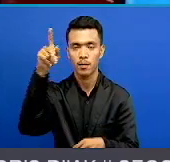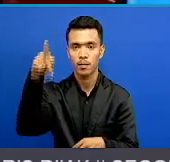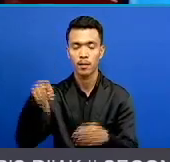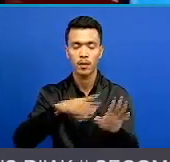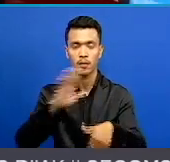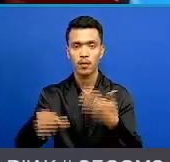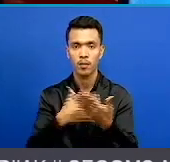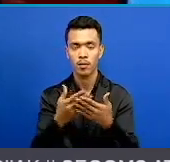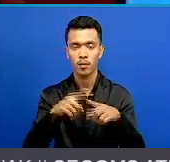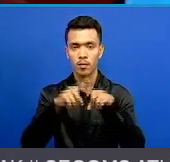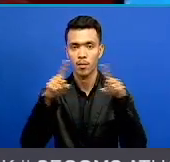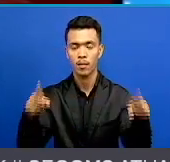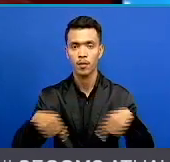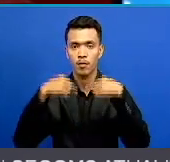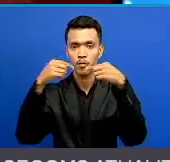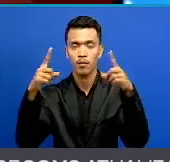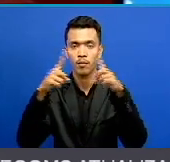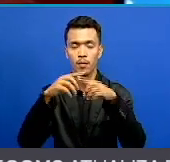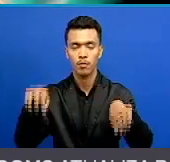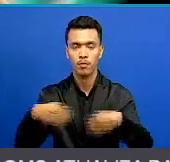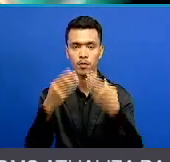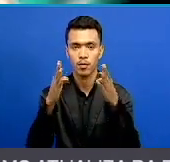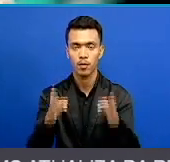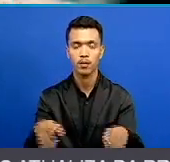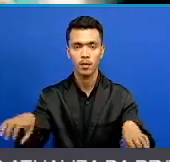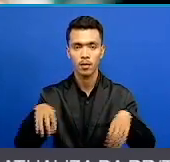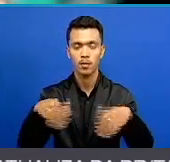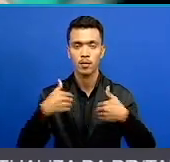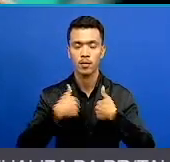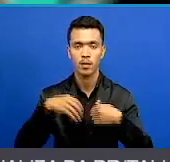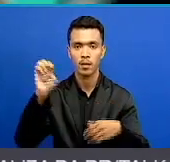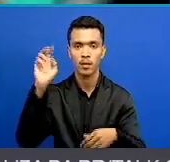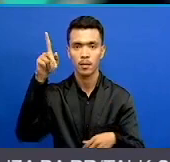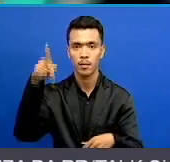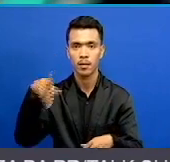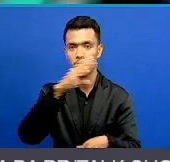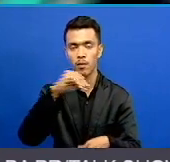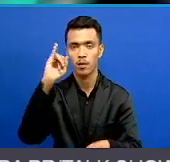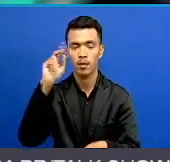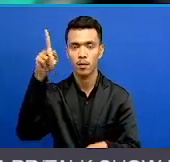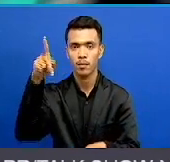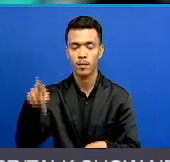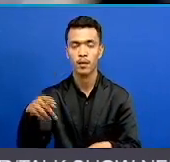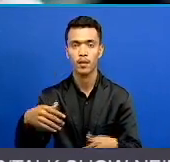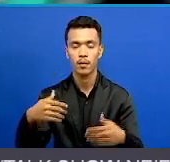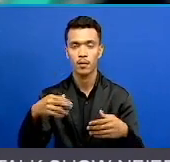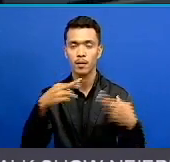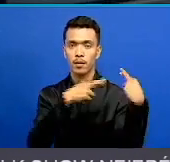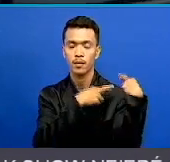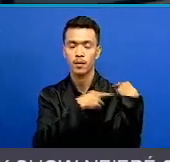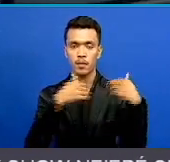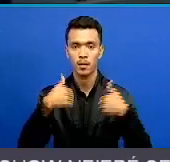Público Roto, mas bem notificação de Badei, trabalhador Sira de Serviço e empresa pública no Instituto Público Hiragnebe, tutela